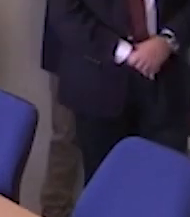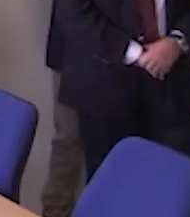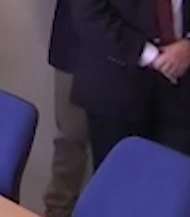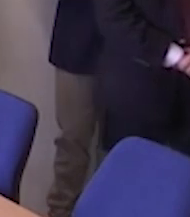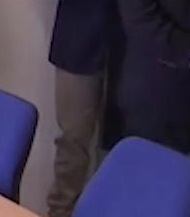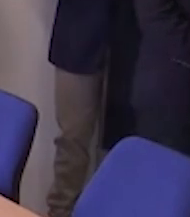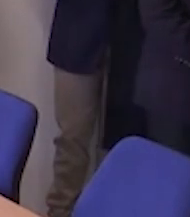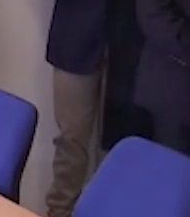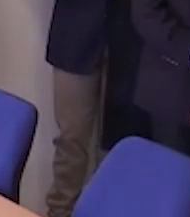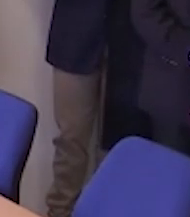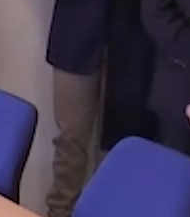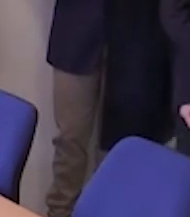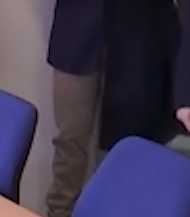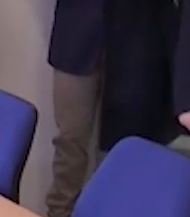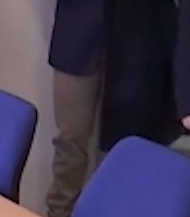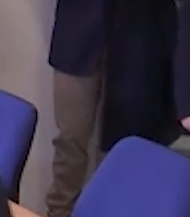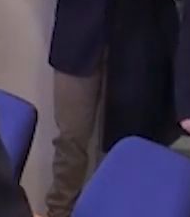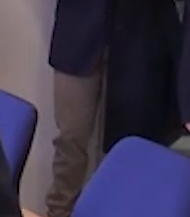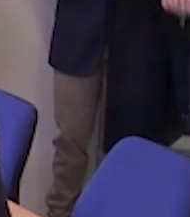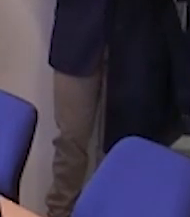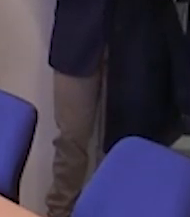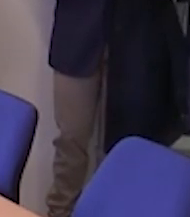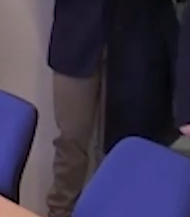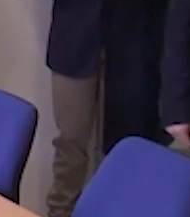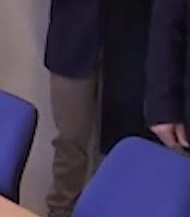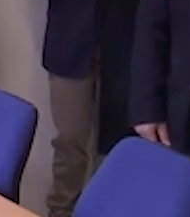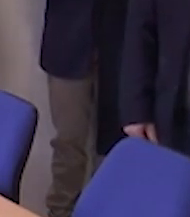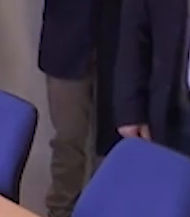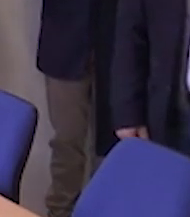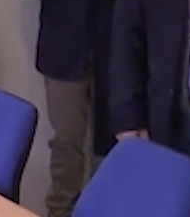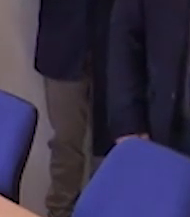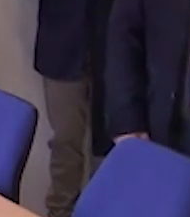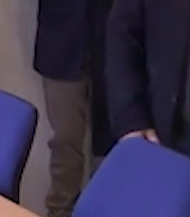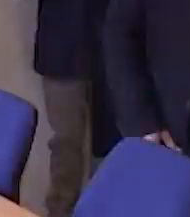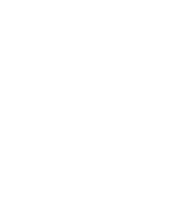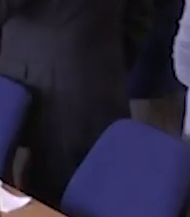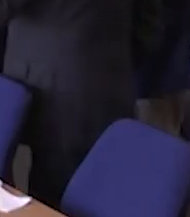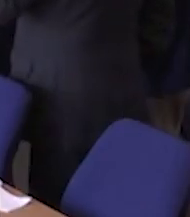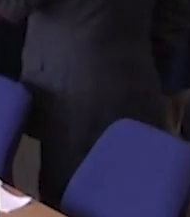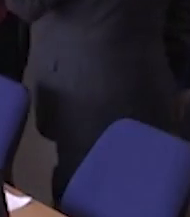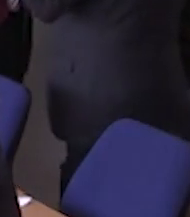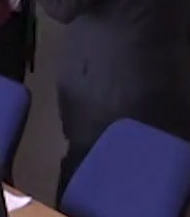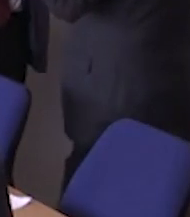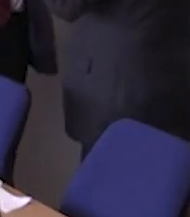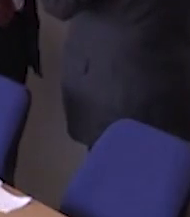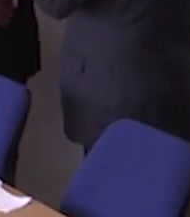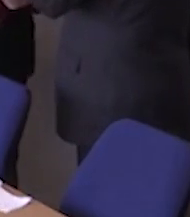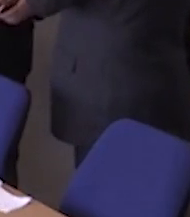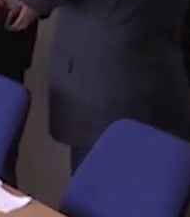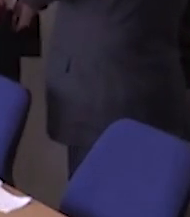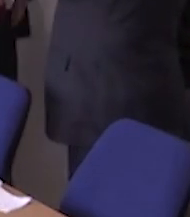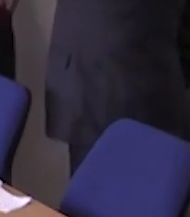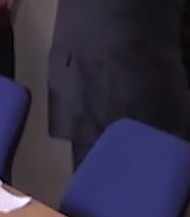Congresso Mundial da Agência Mundial Antidopagem, que aconteceu na Polónia na passada semana. São boas